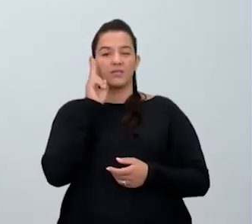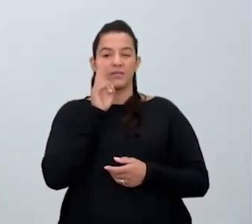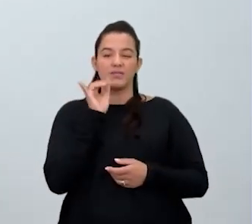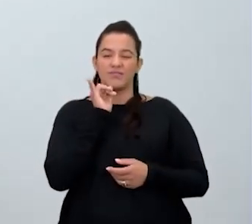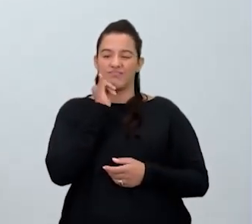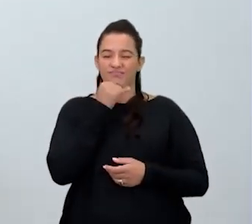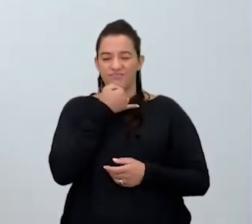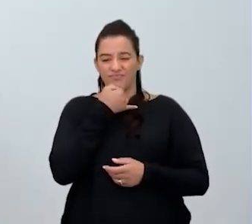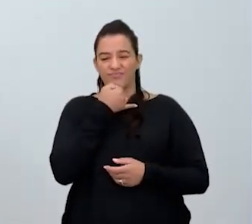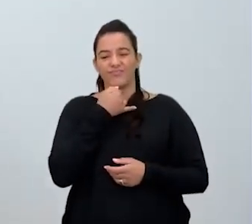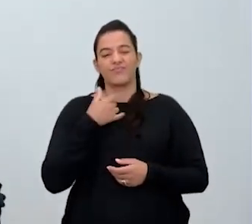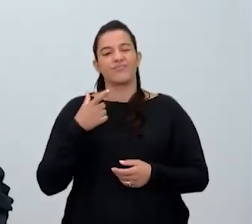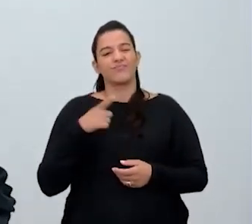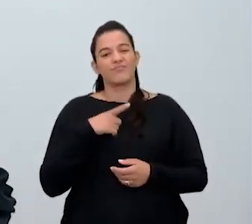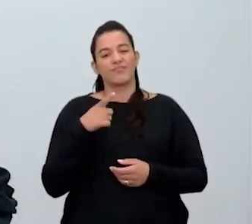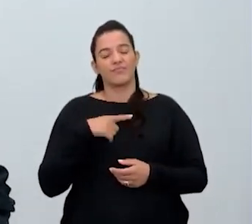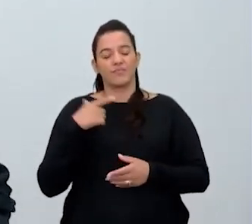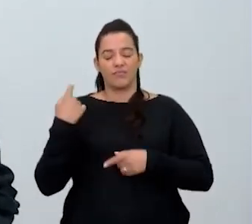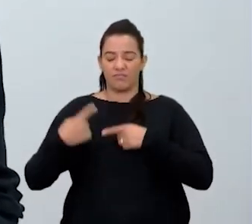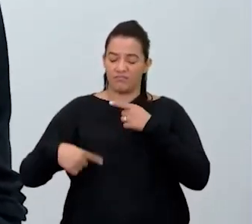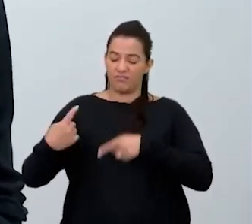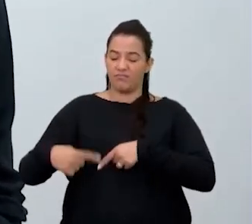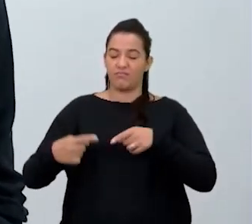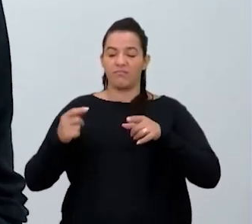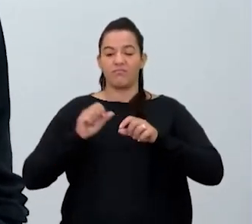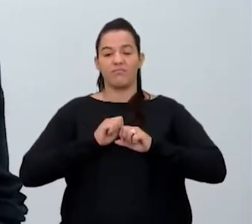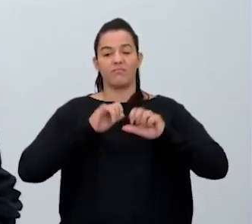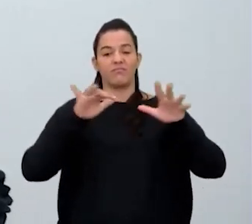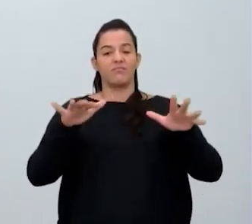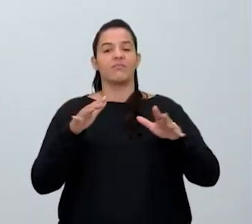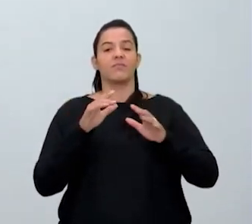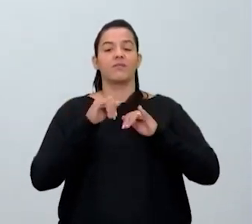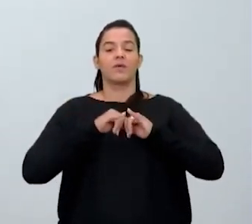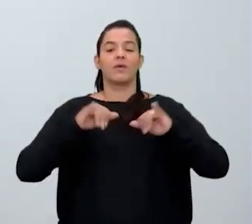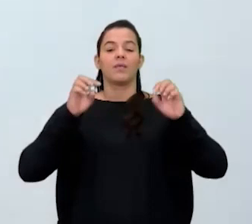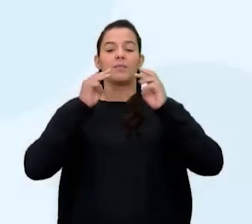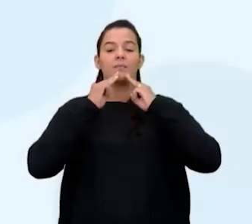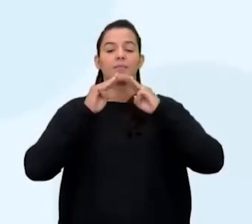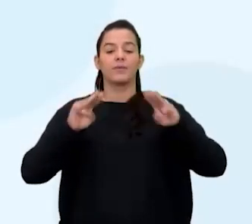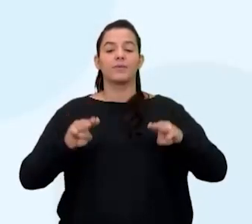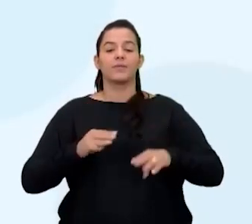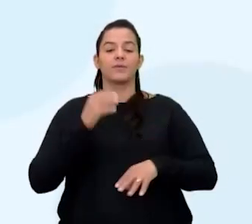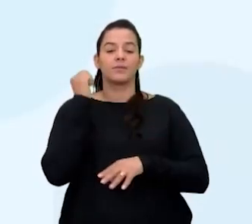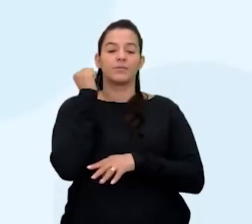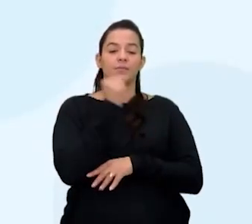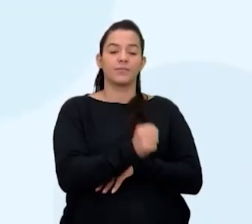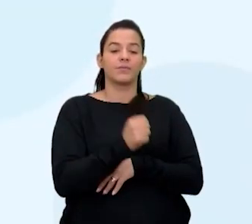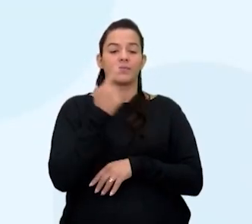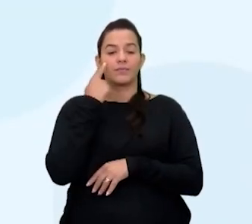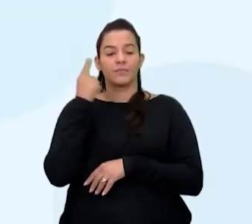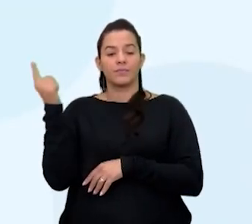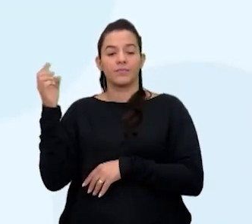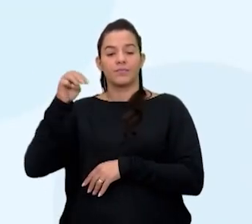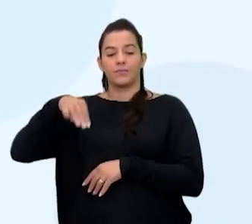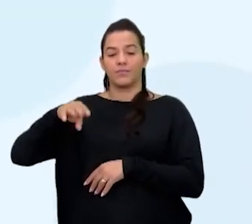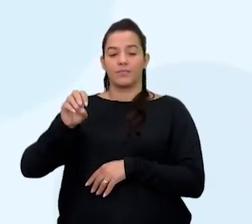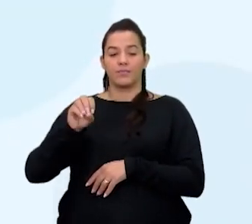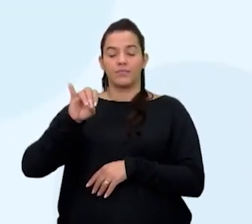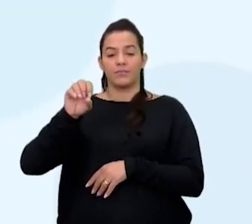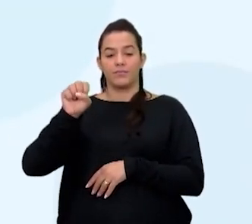foi amplamente discutido na mídia, que foi o assassinato do Mose.